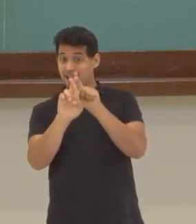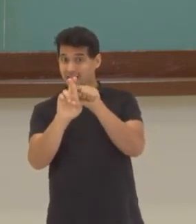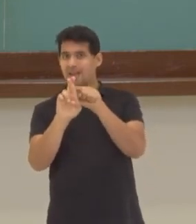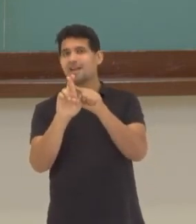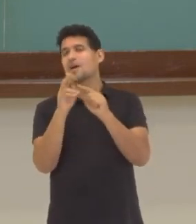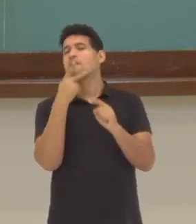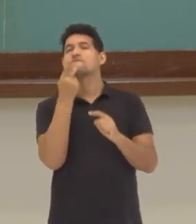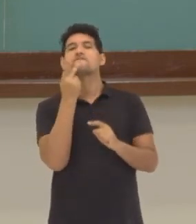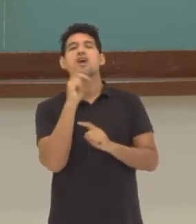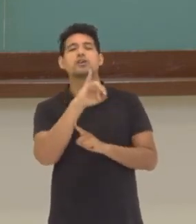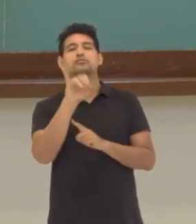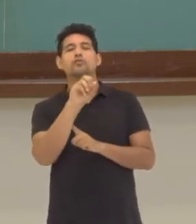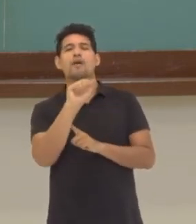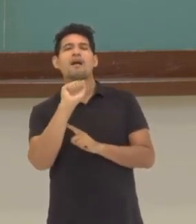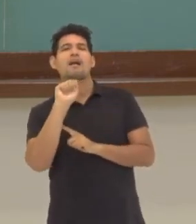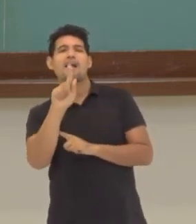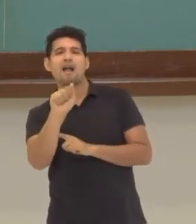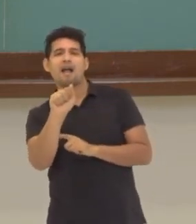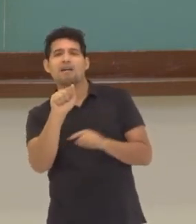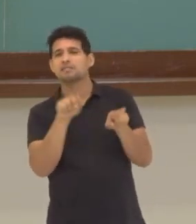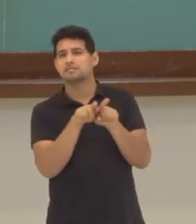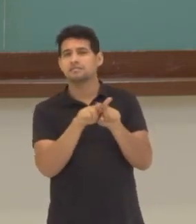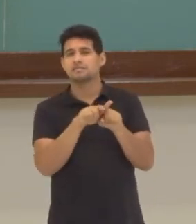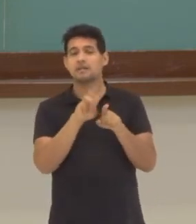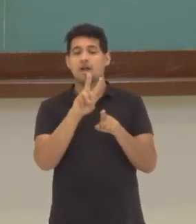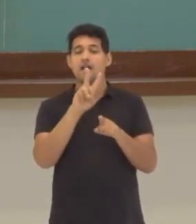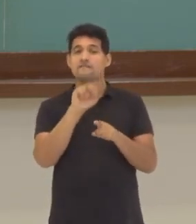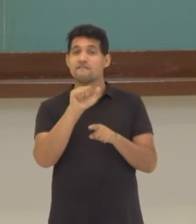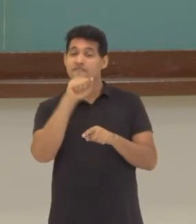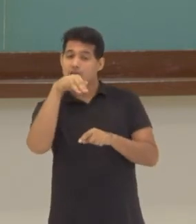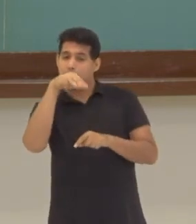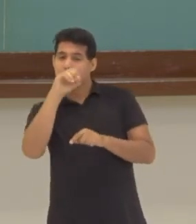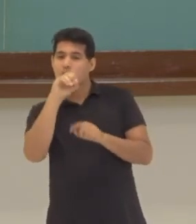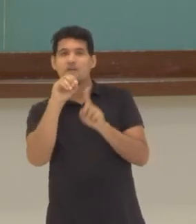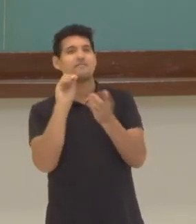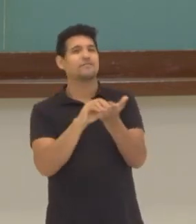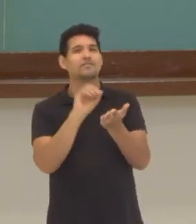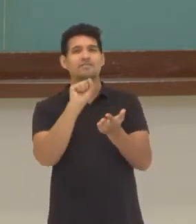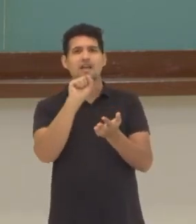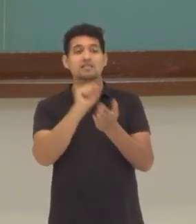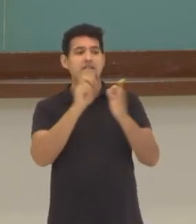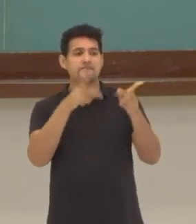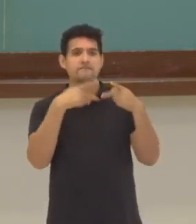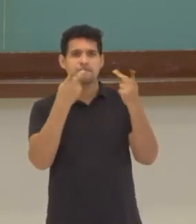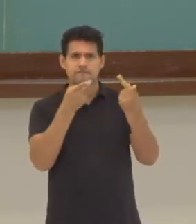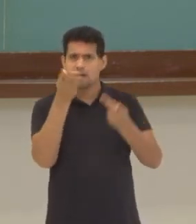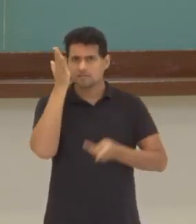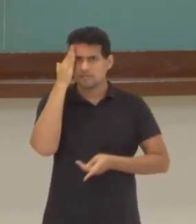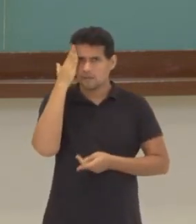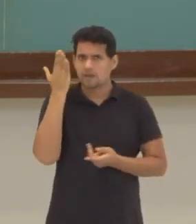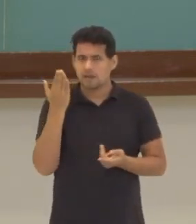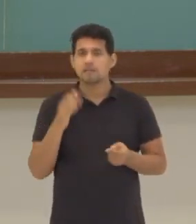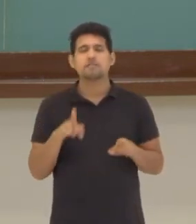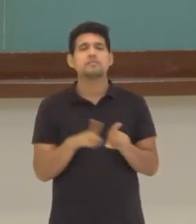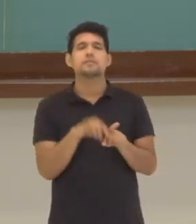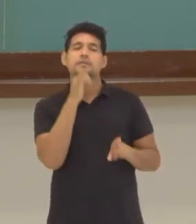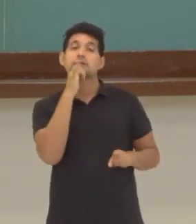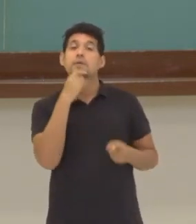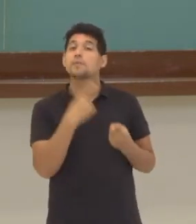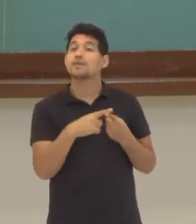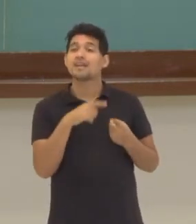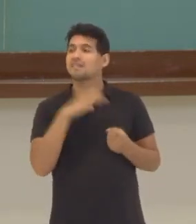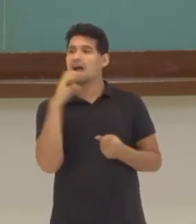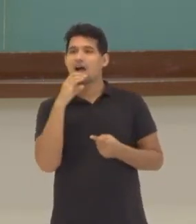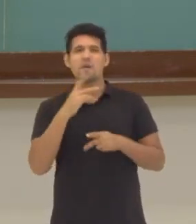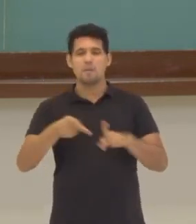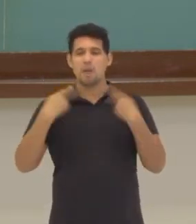da palavra, se esquece do R no final da palavra. Isso é comum, né, nas nossas falas, por uma questão de rapidez,